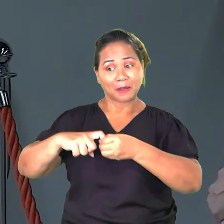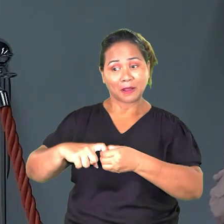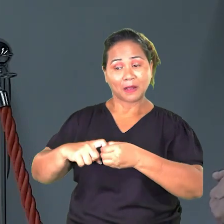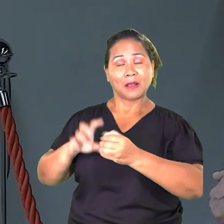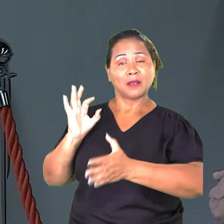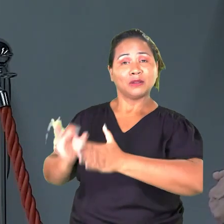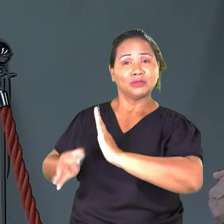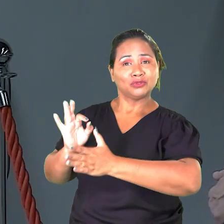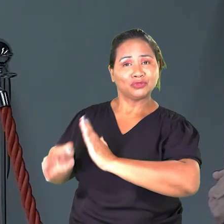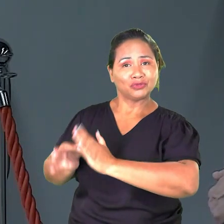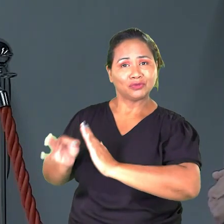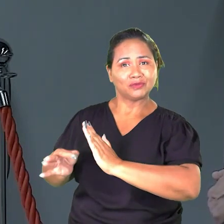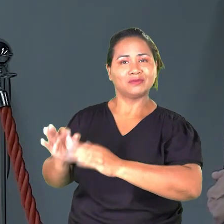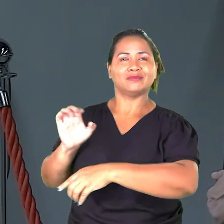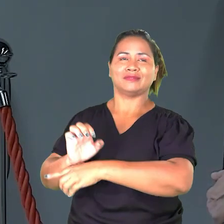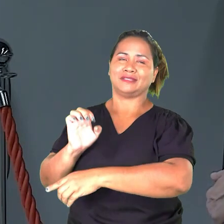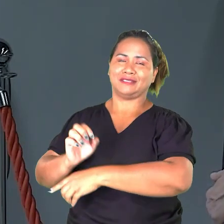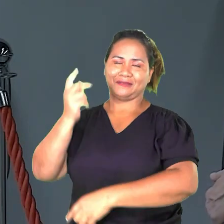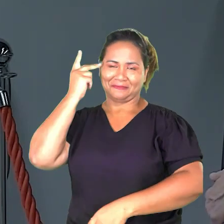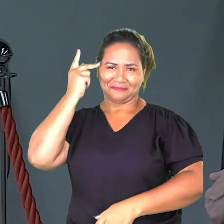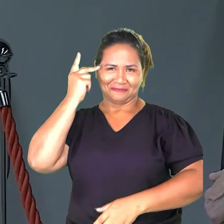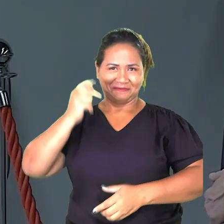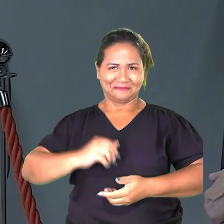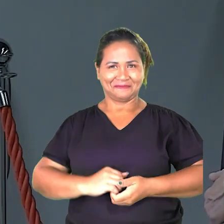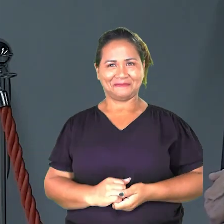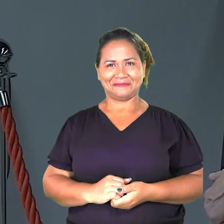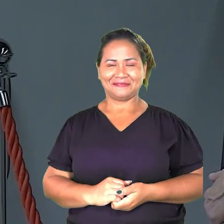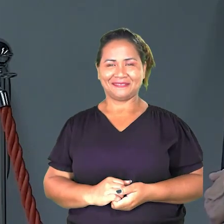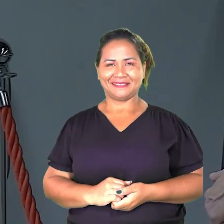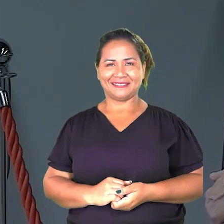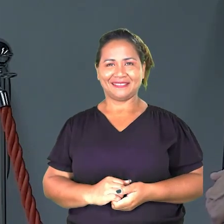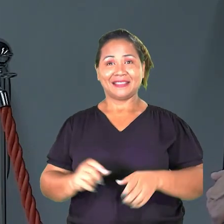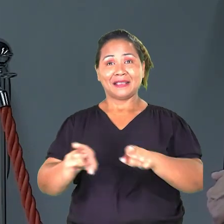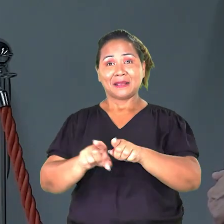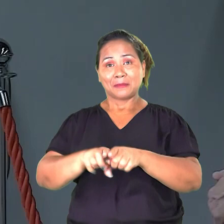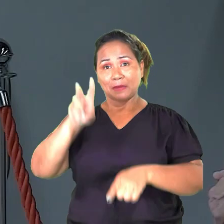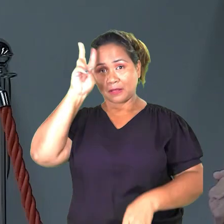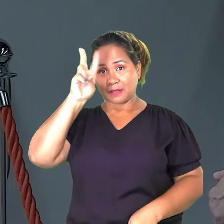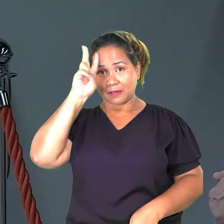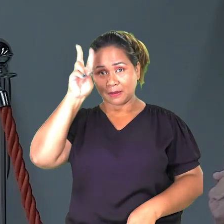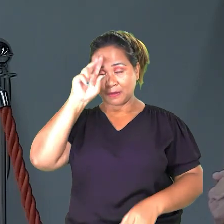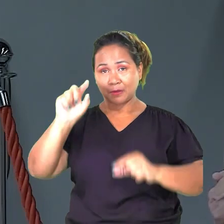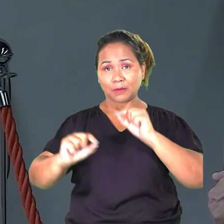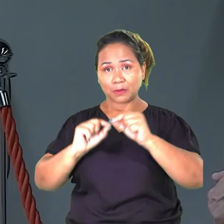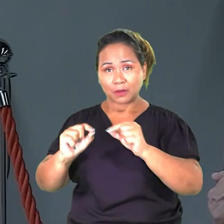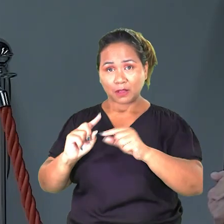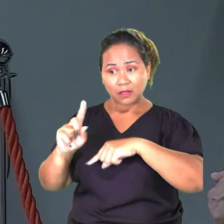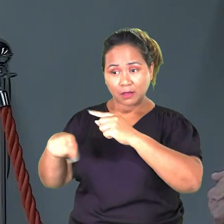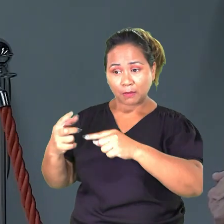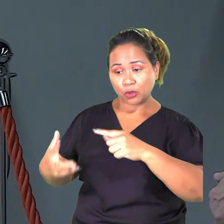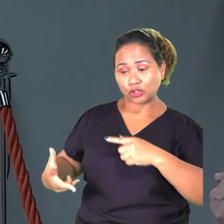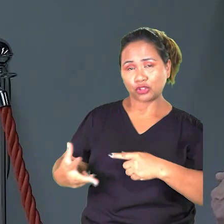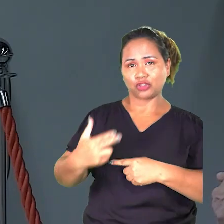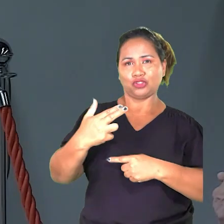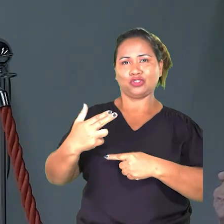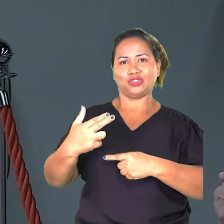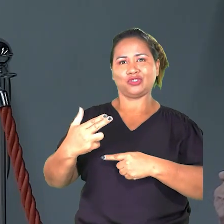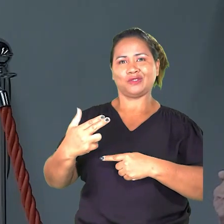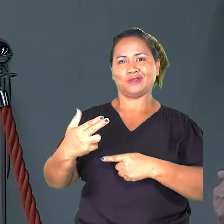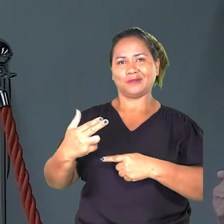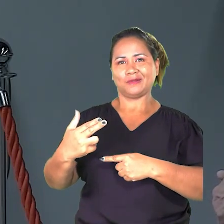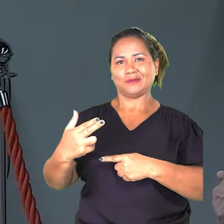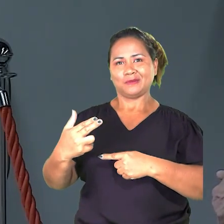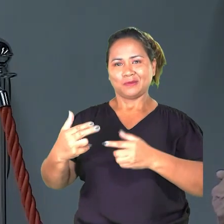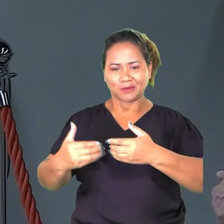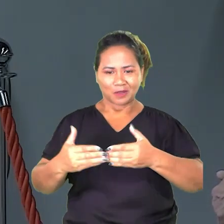realizada em parceria com o Tribunal de Justiça do Estado de São Paulo. Ressaltamos que logo após o desenlace da fita